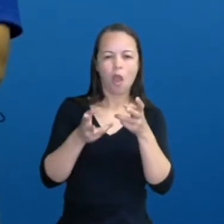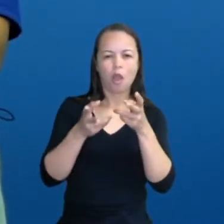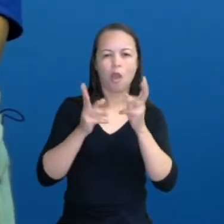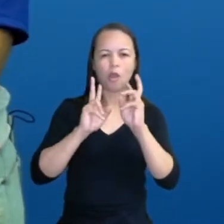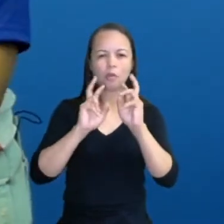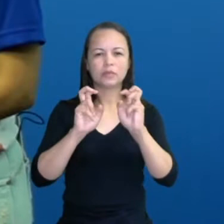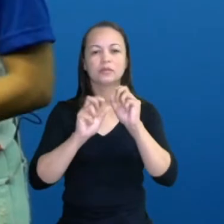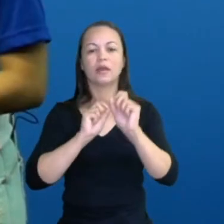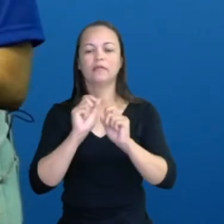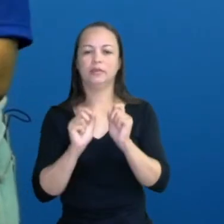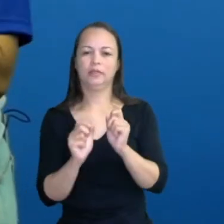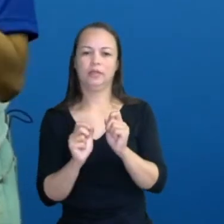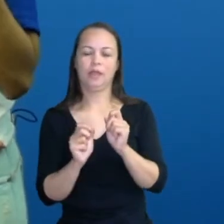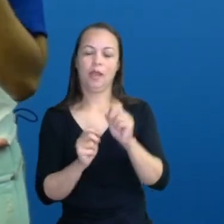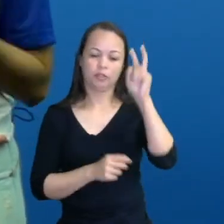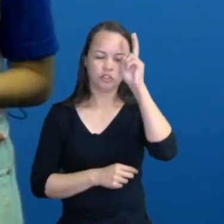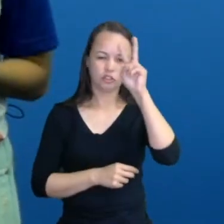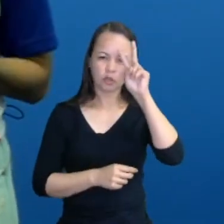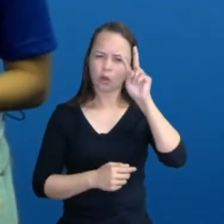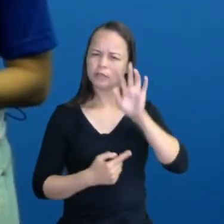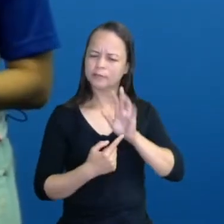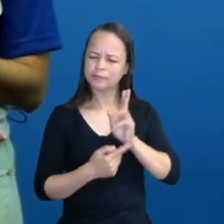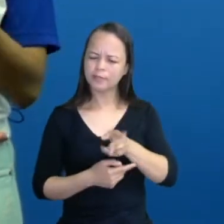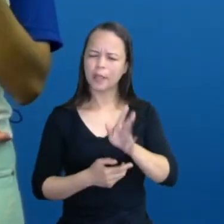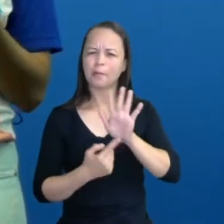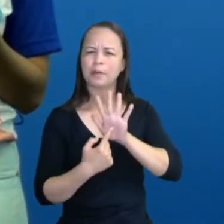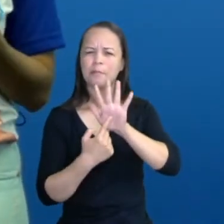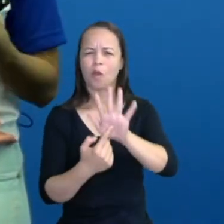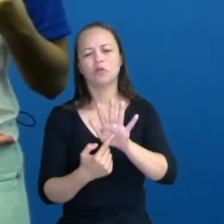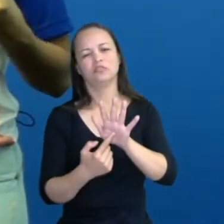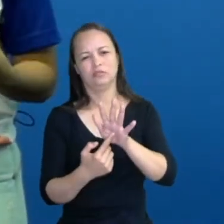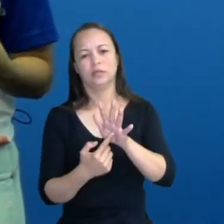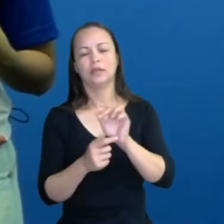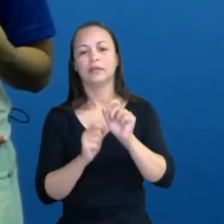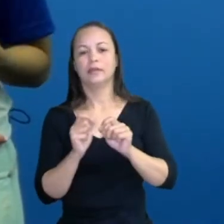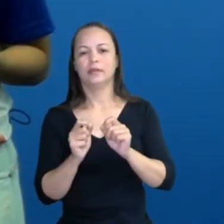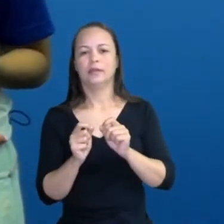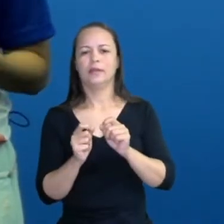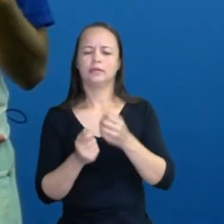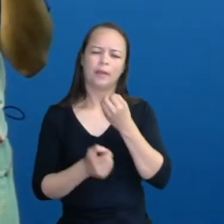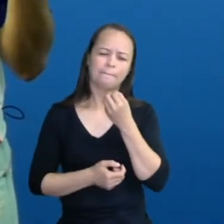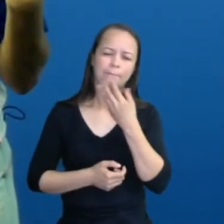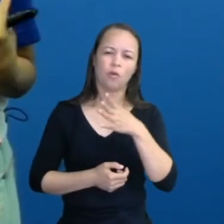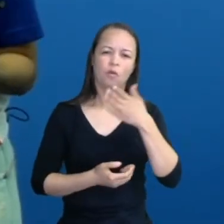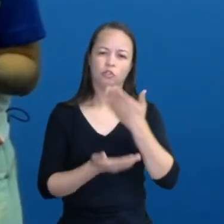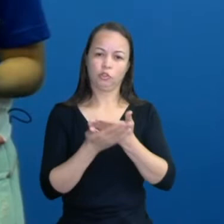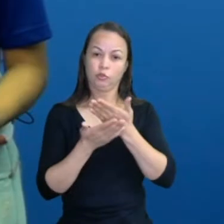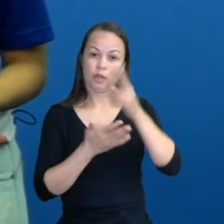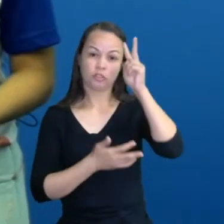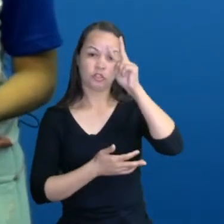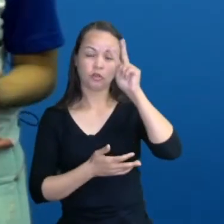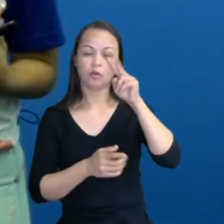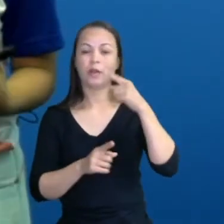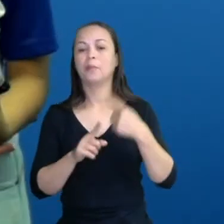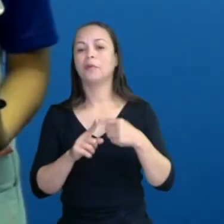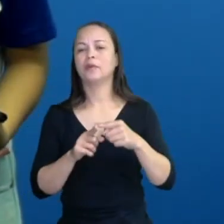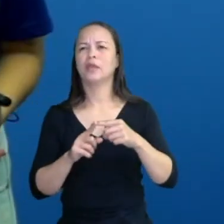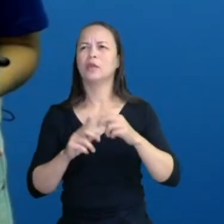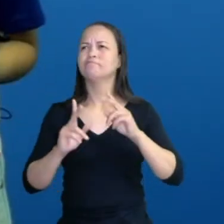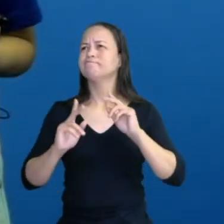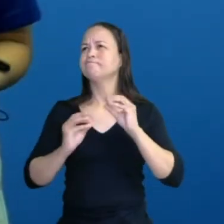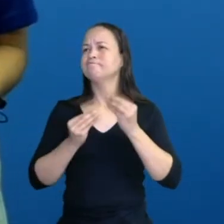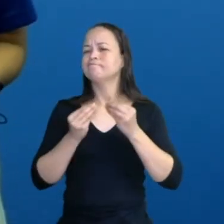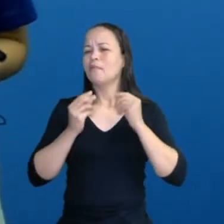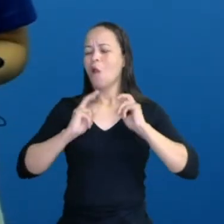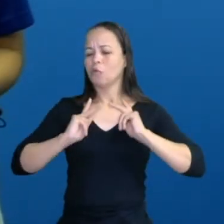história sempre nos aponta, por isso que é bom a gente estudar a história, que o ser humano, ele é dotado de